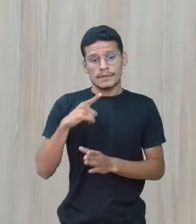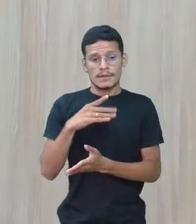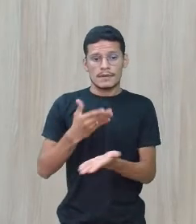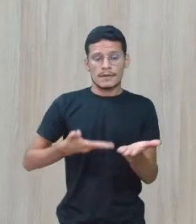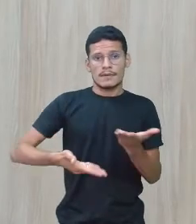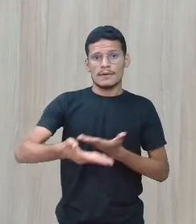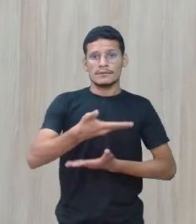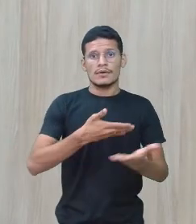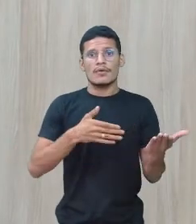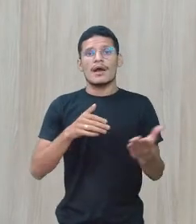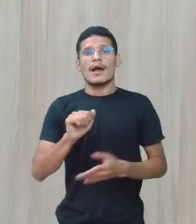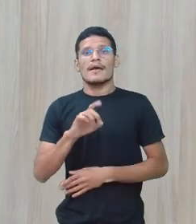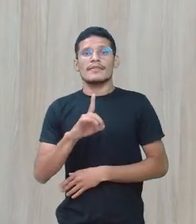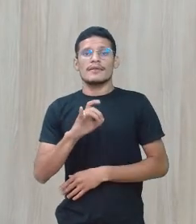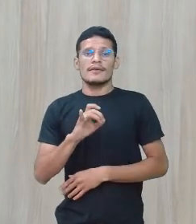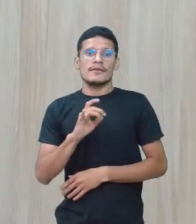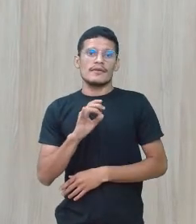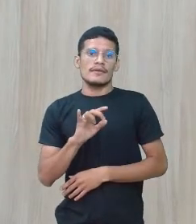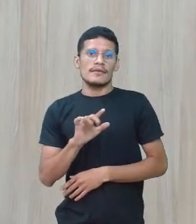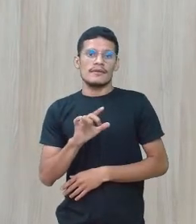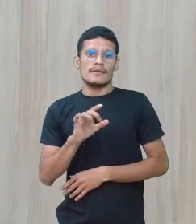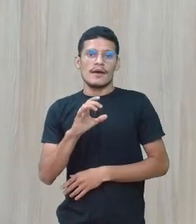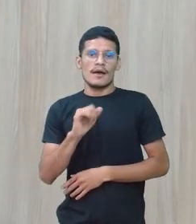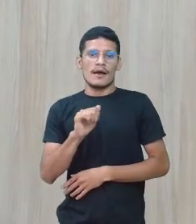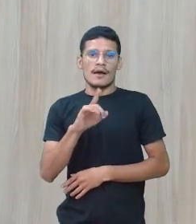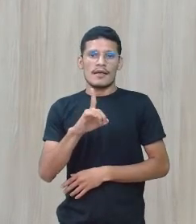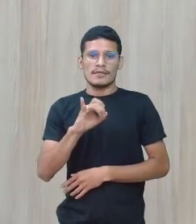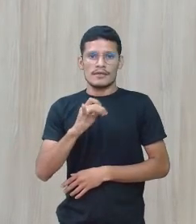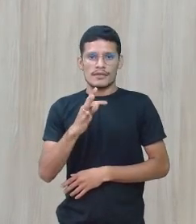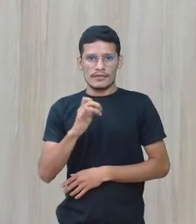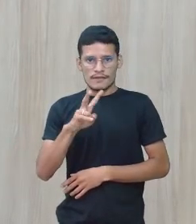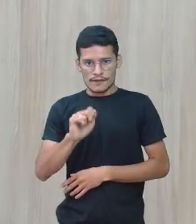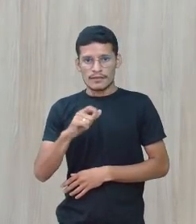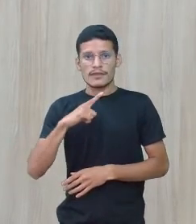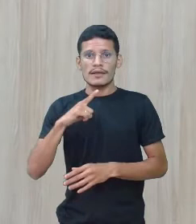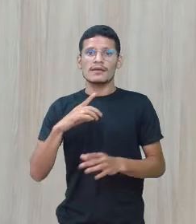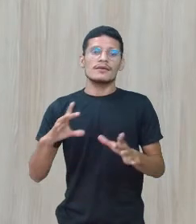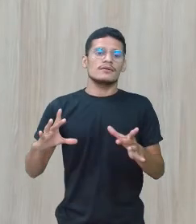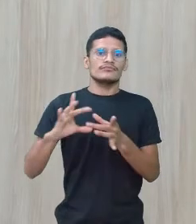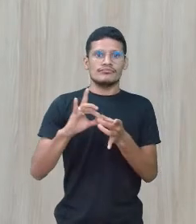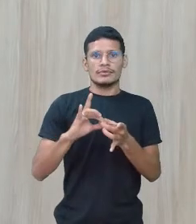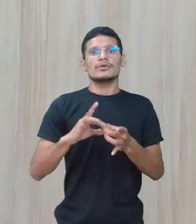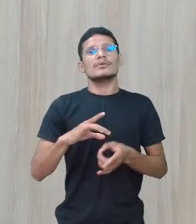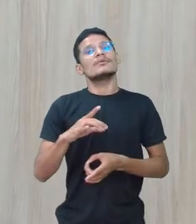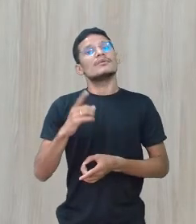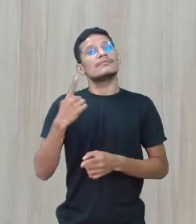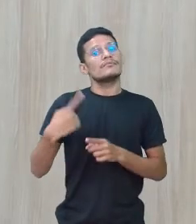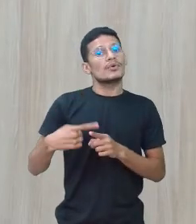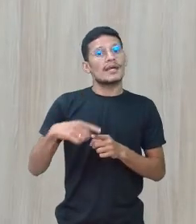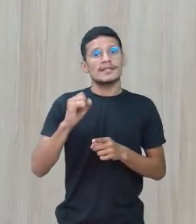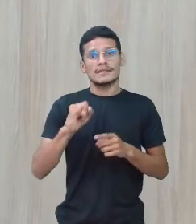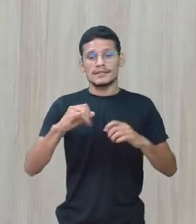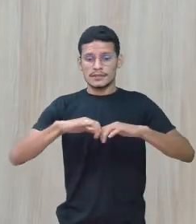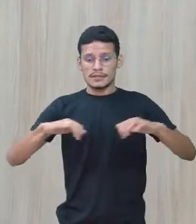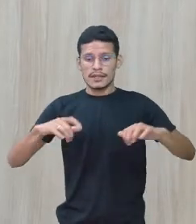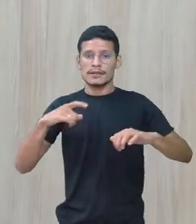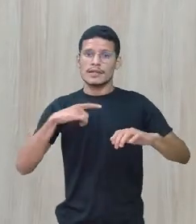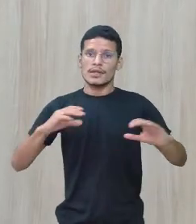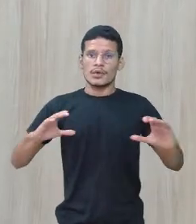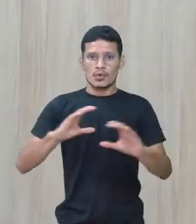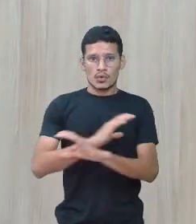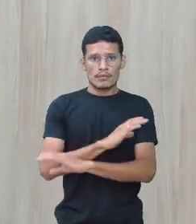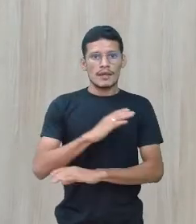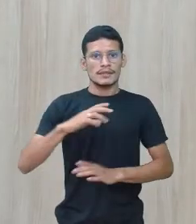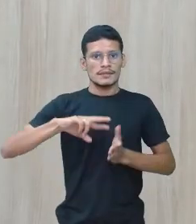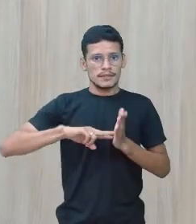conjunção aditiva, a gente tem uma relação de coordenação. Por quê? Porque quando separadas, elas têm um sentido completo. E a